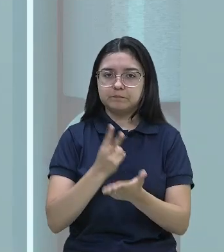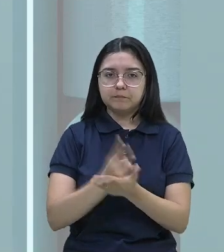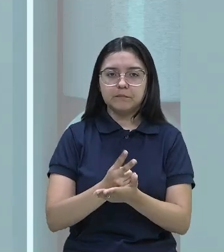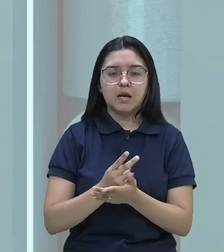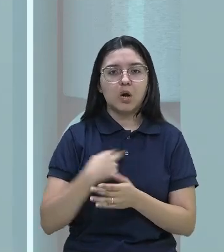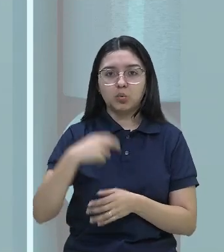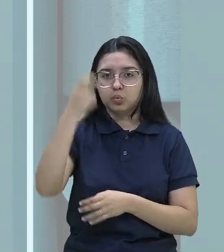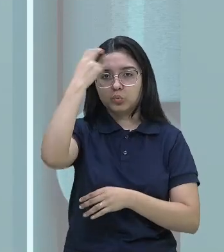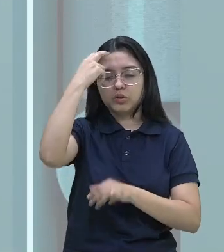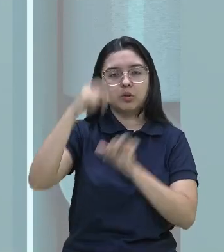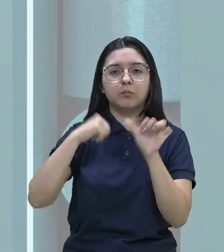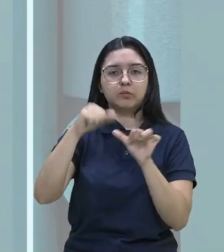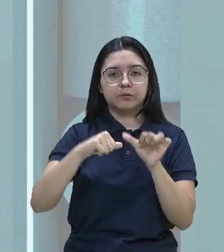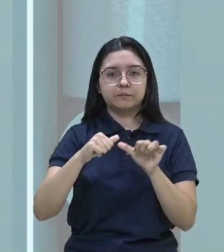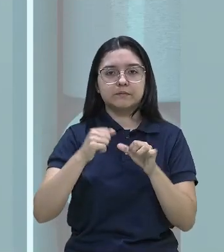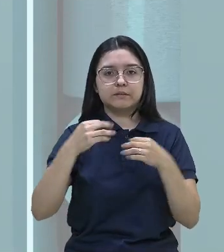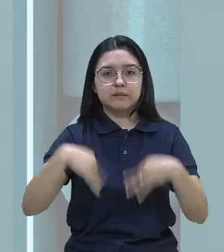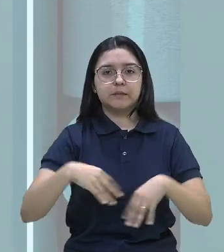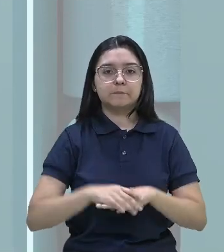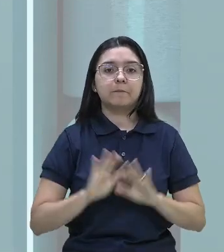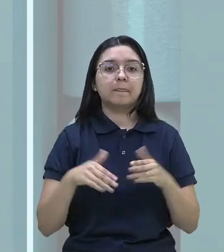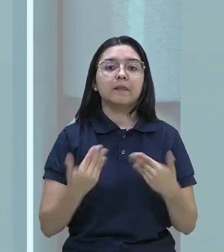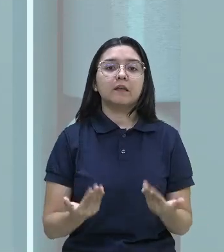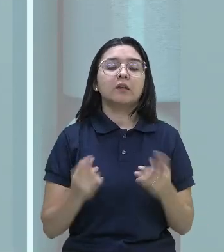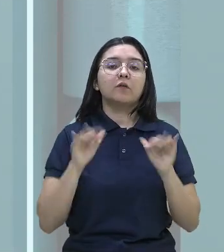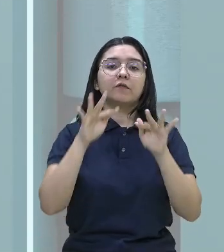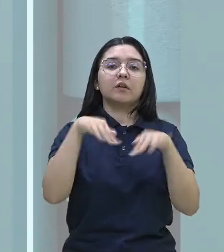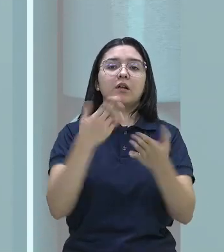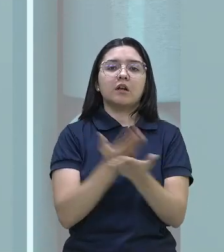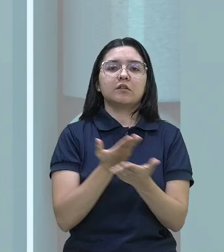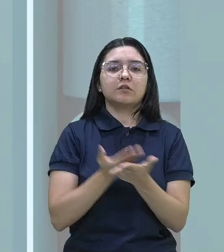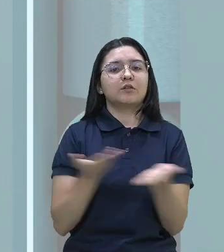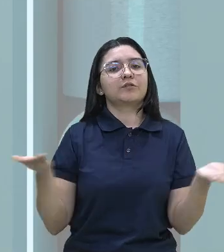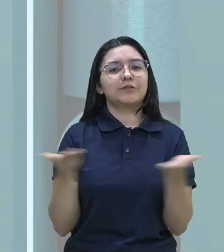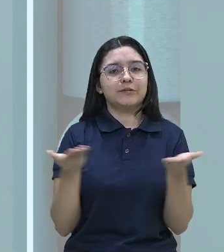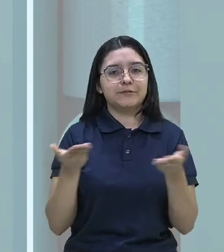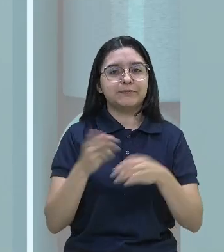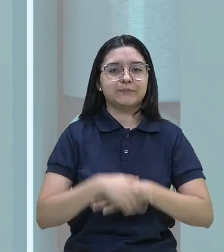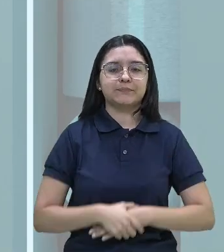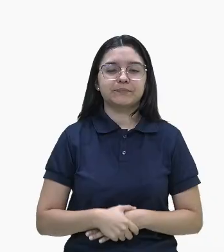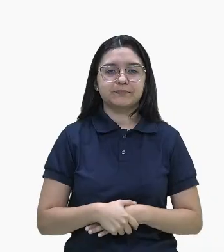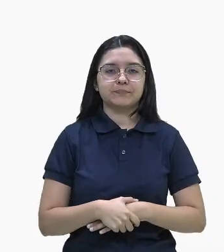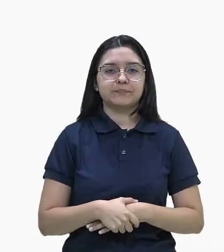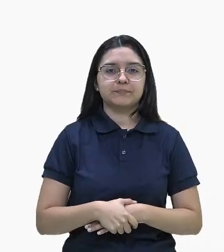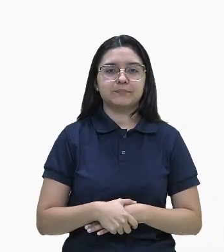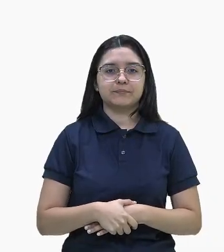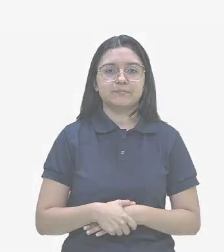muda, tá bom? Então, finalizamos a nossa aula de hoje.